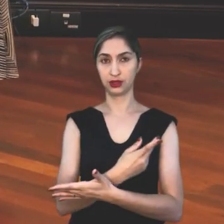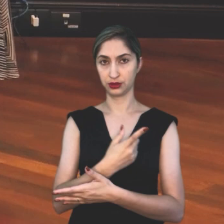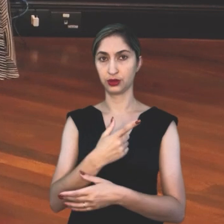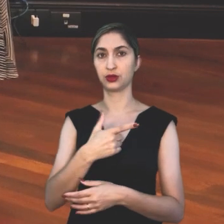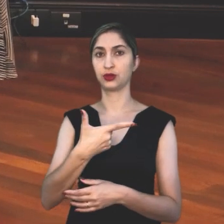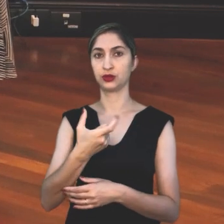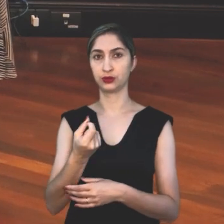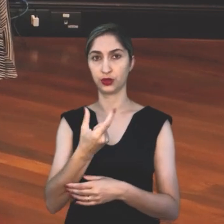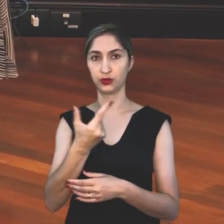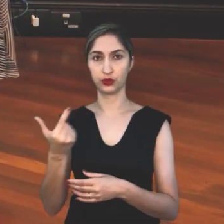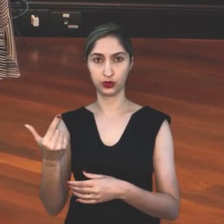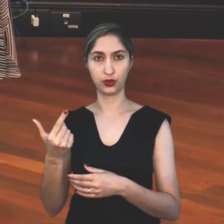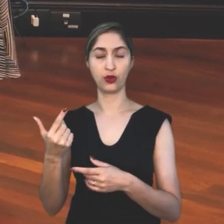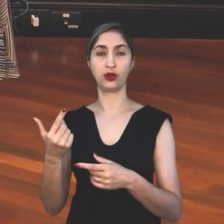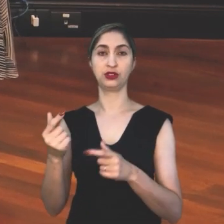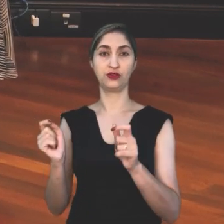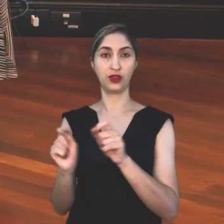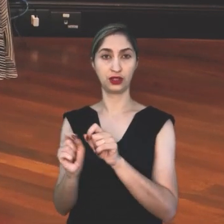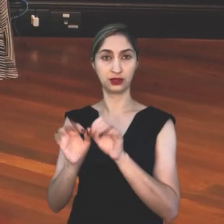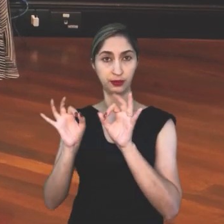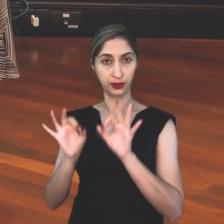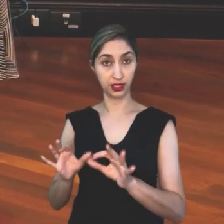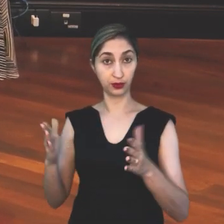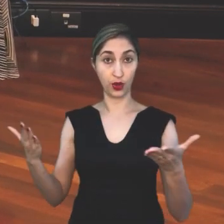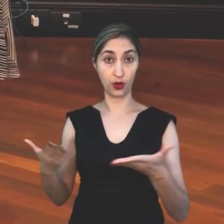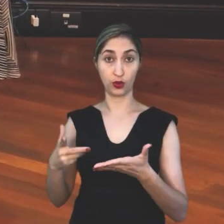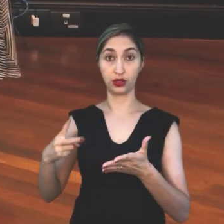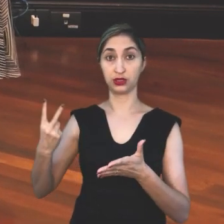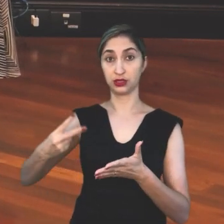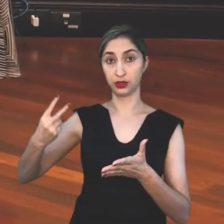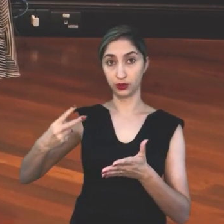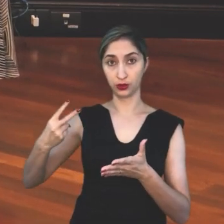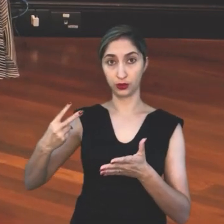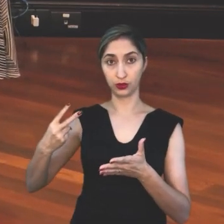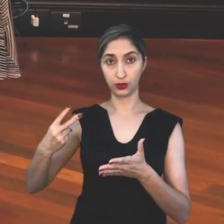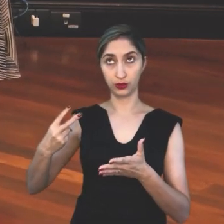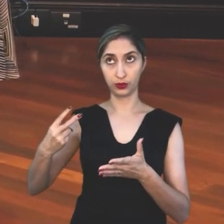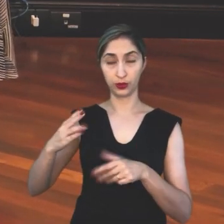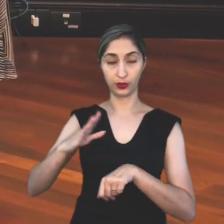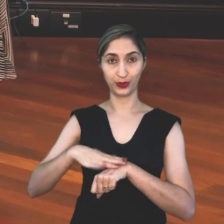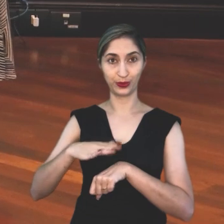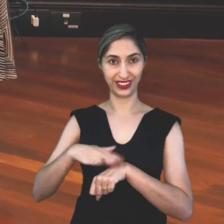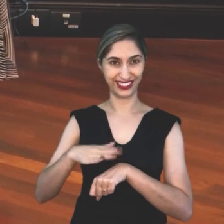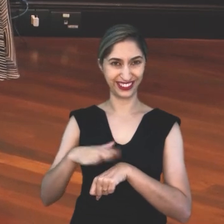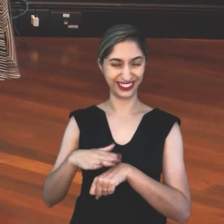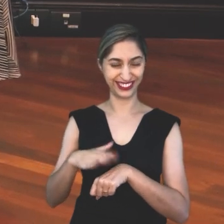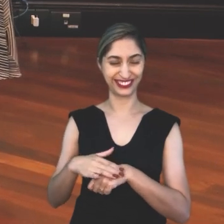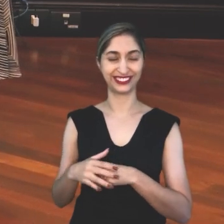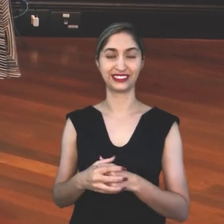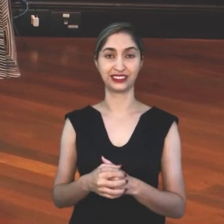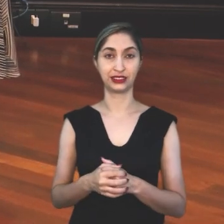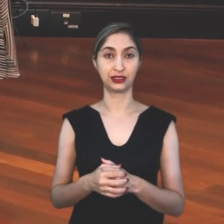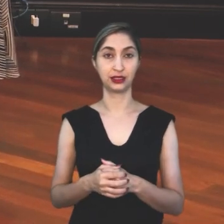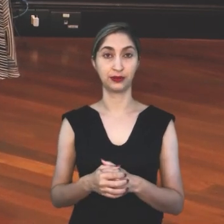aprovado, por causa da pandemia ele foi executado em 2022, sabe? E aí, nesse sentido, agora ele está na segunda edição